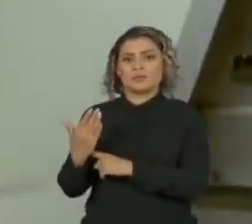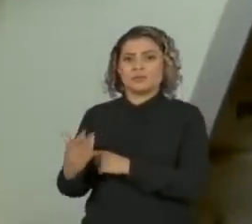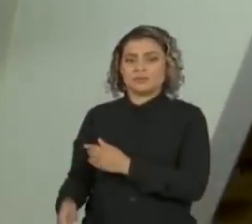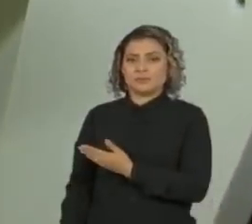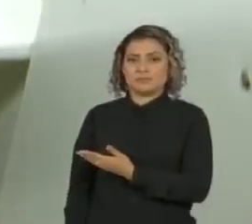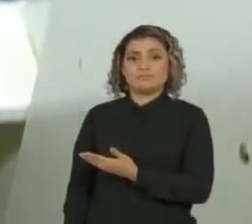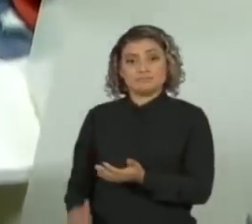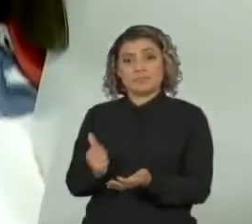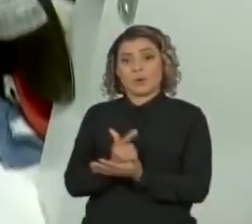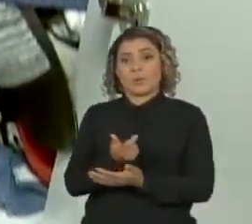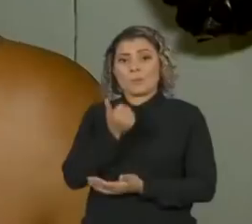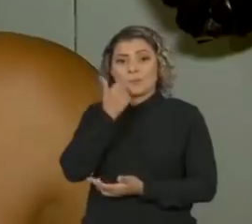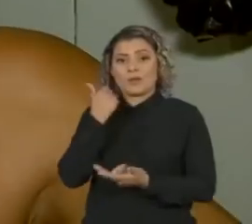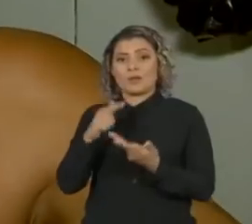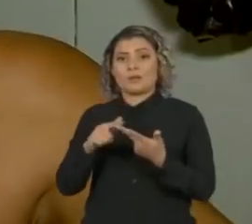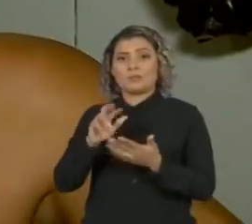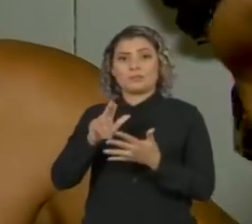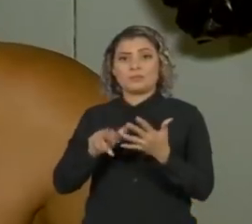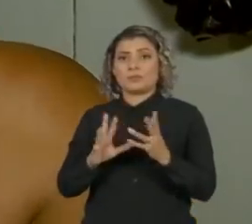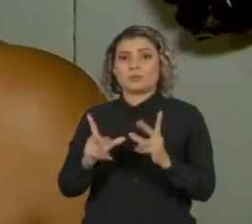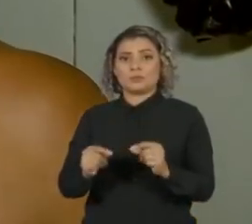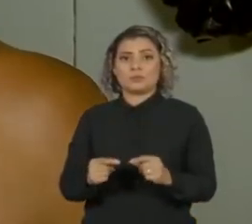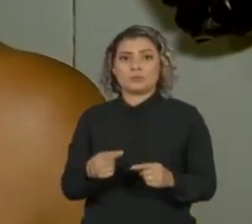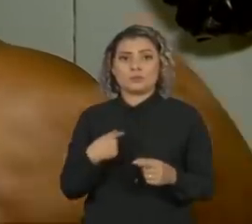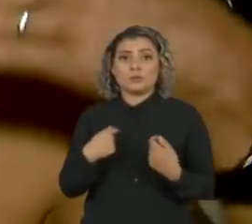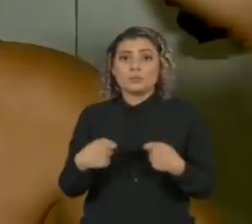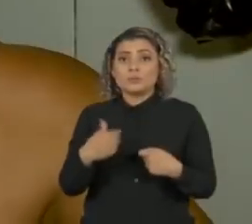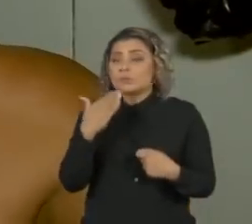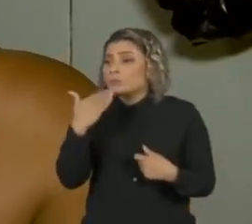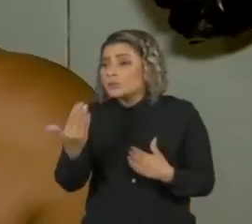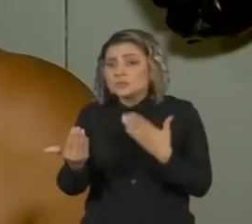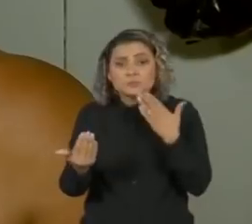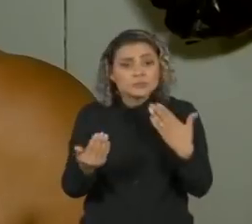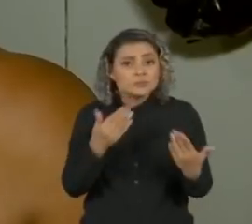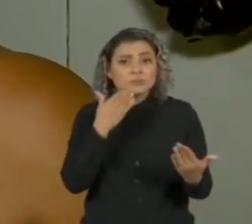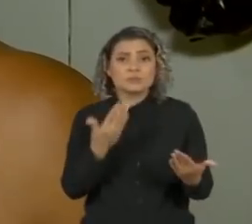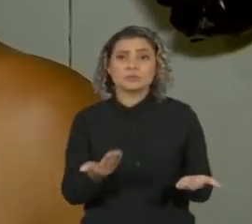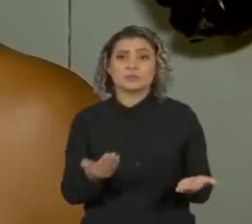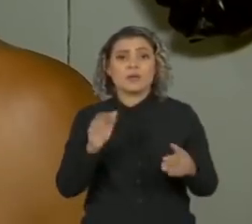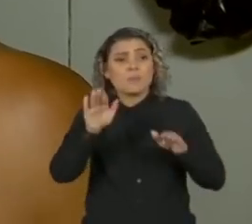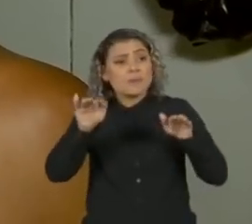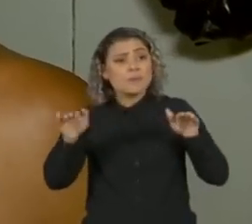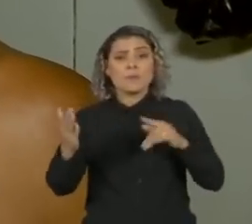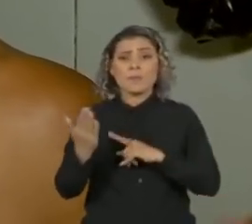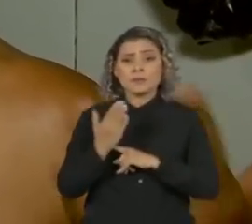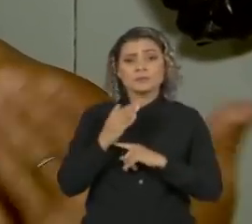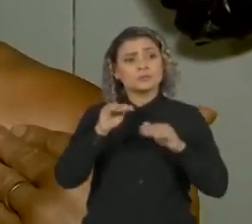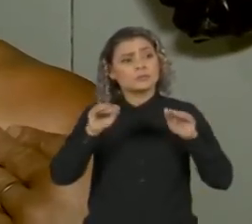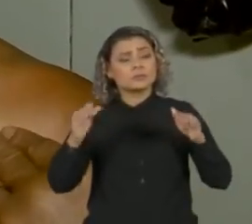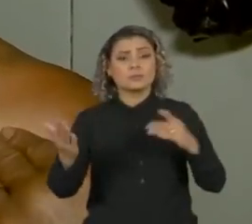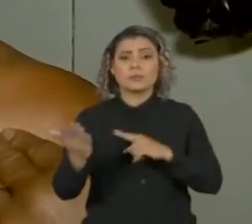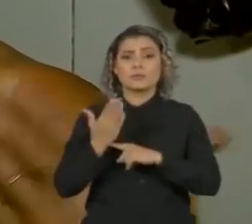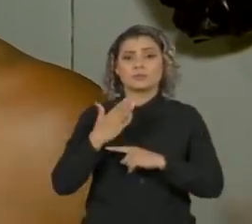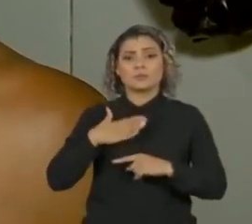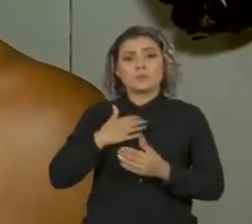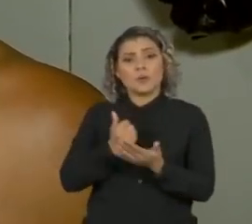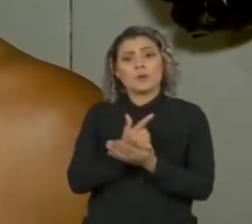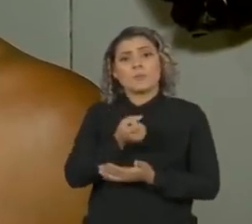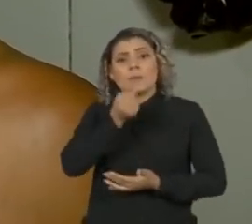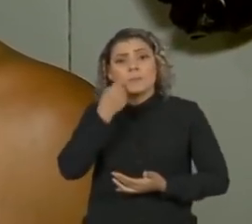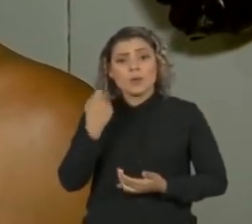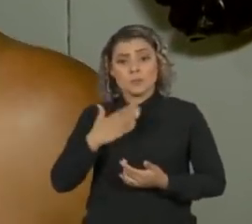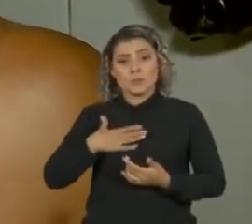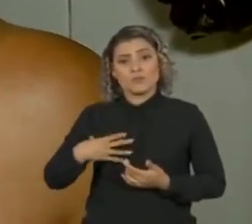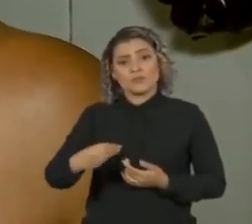até para comprar um pão. Eu tenho que ficar bulando um e outro, ou tocaiando alguém para poder ter que comprar um pão para meu filho, que é